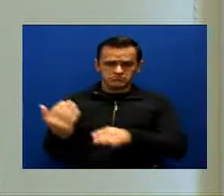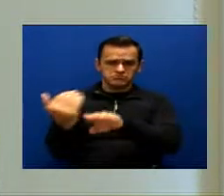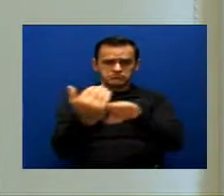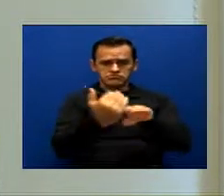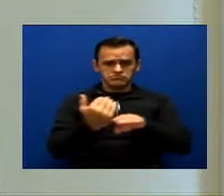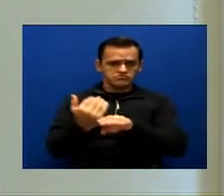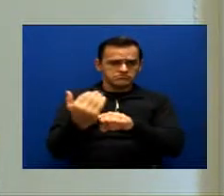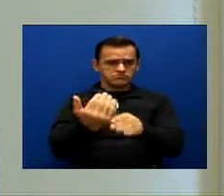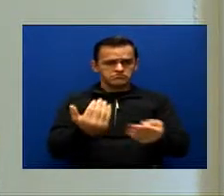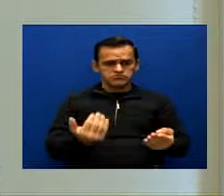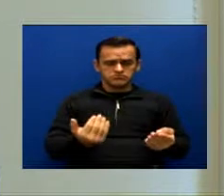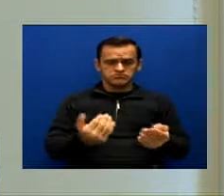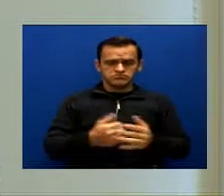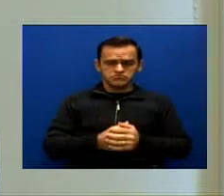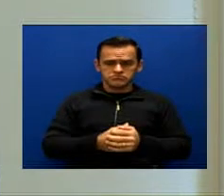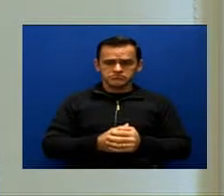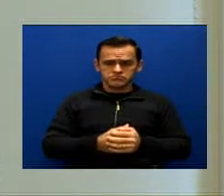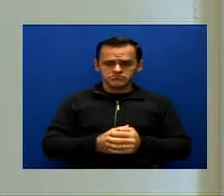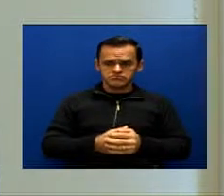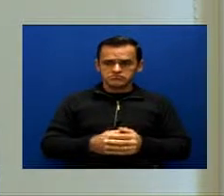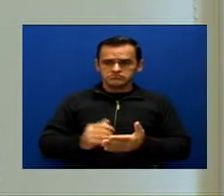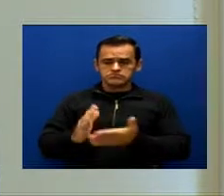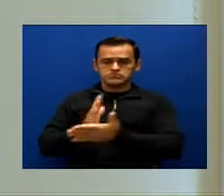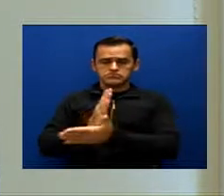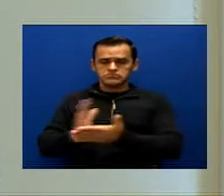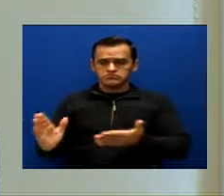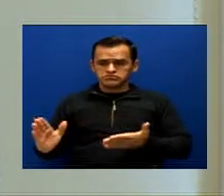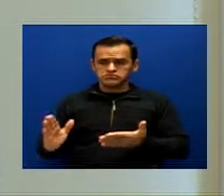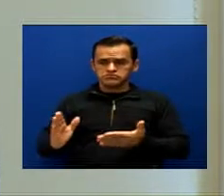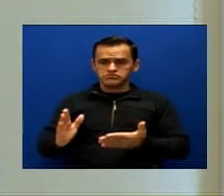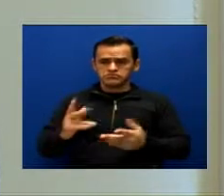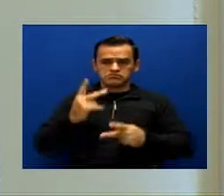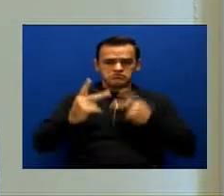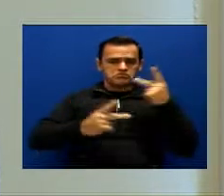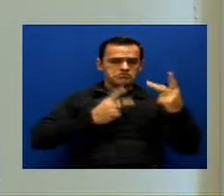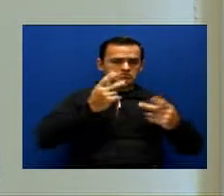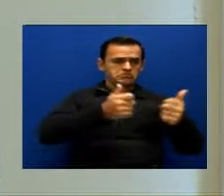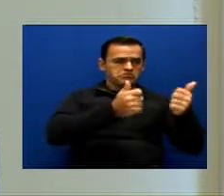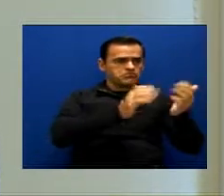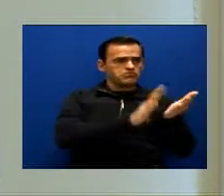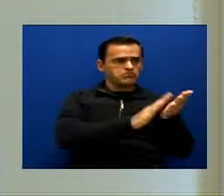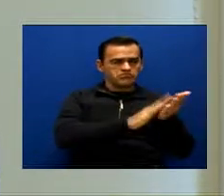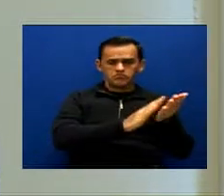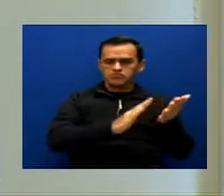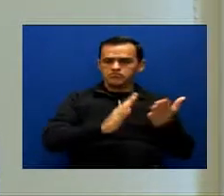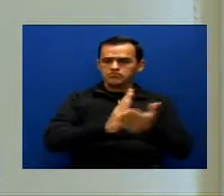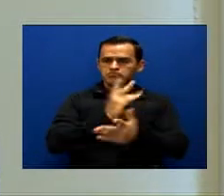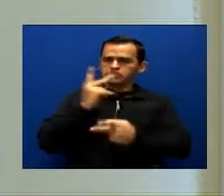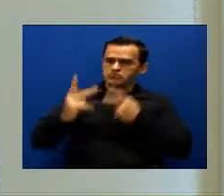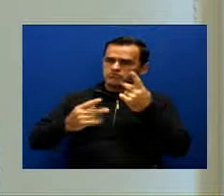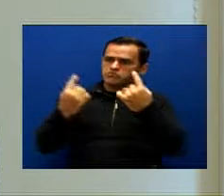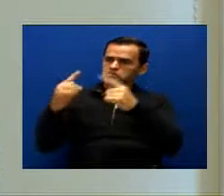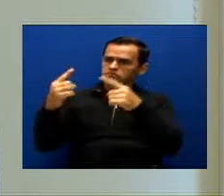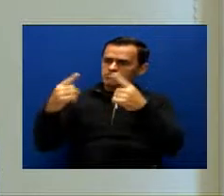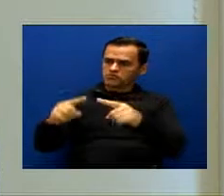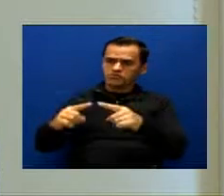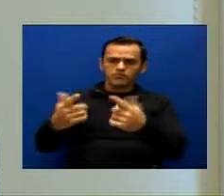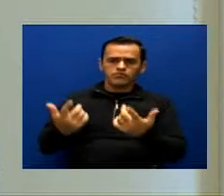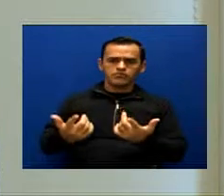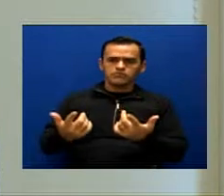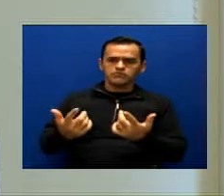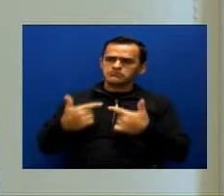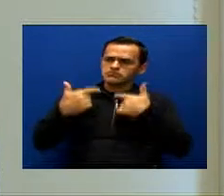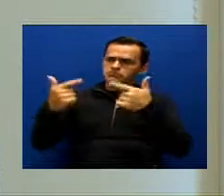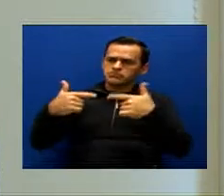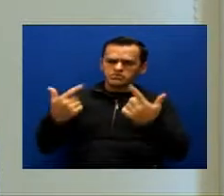acontecer o que está acontecendo aqui. Quem fala a favor é aplaudido. Quem fala contra é vaiado. Ou seja, que tipo